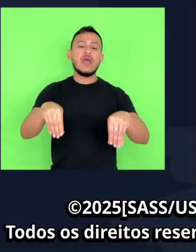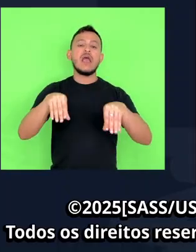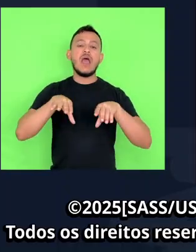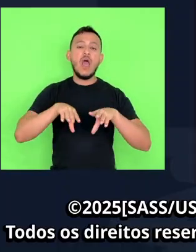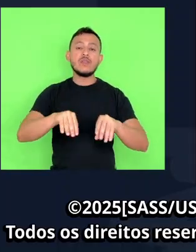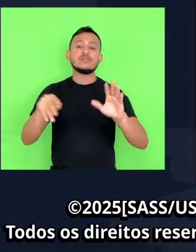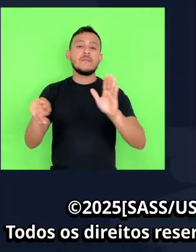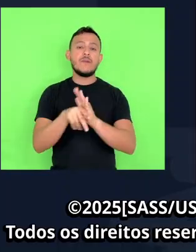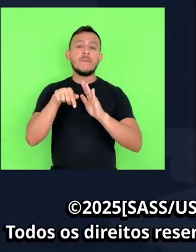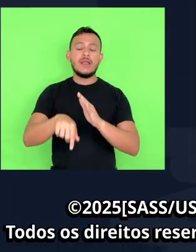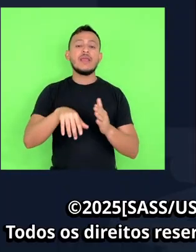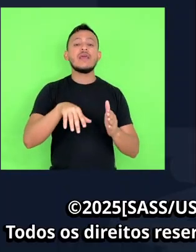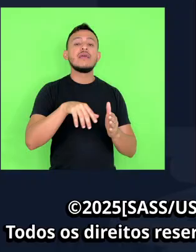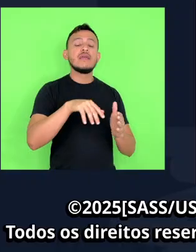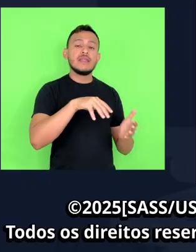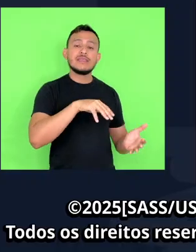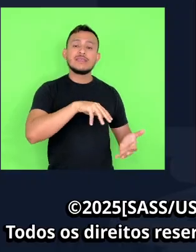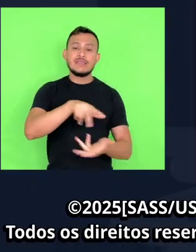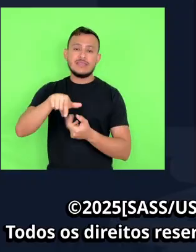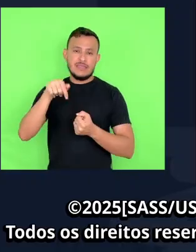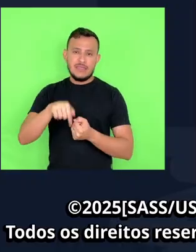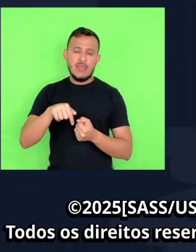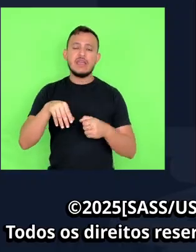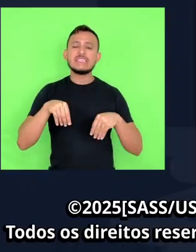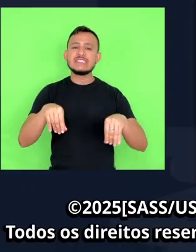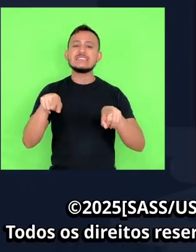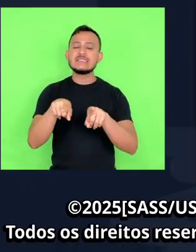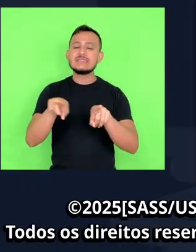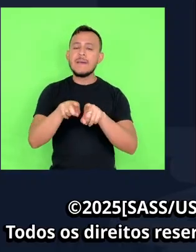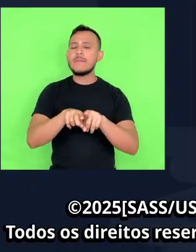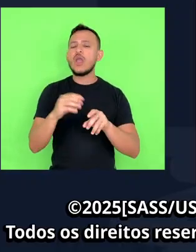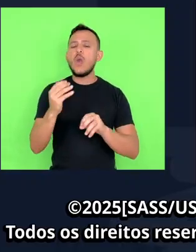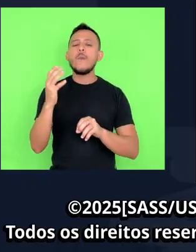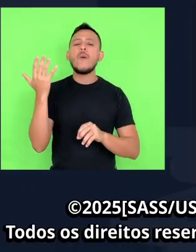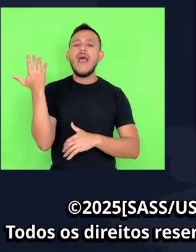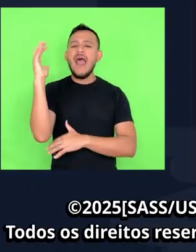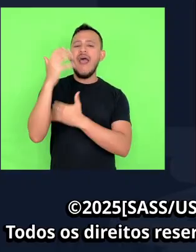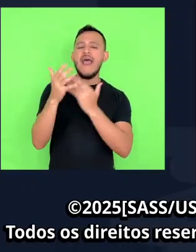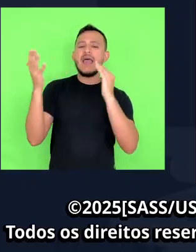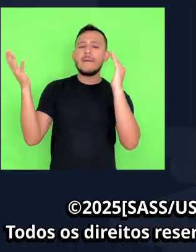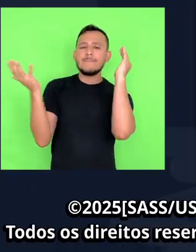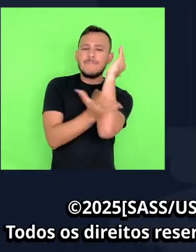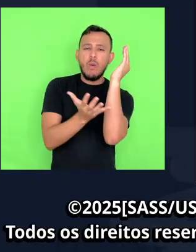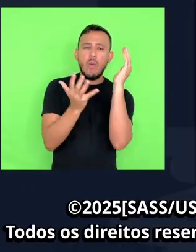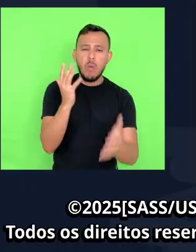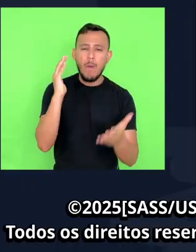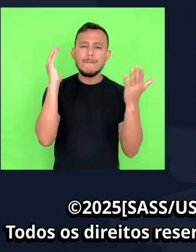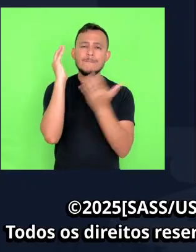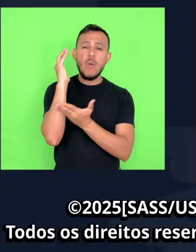alterações na cobertura da terra, como o desmatamento, onde grandes áreas são